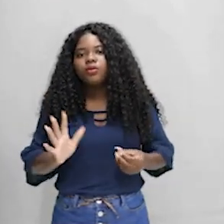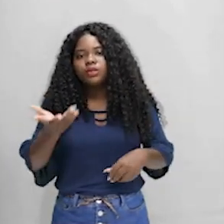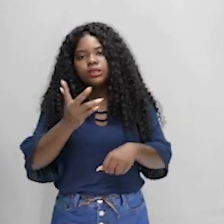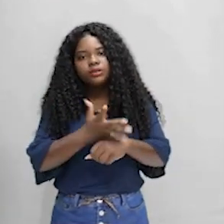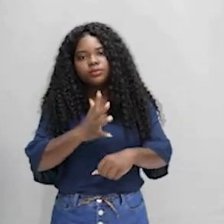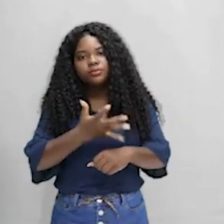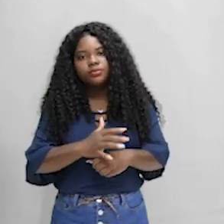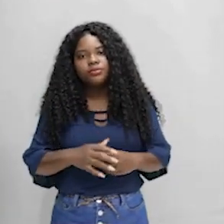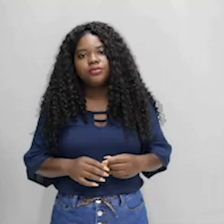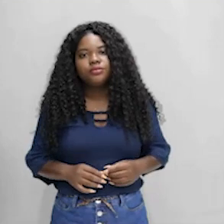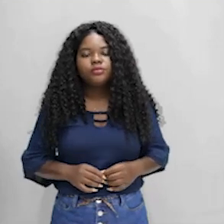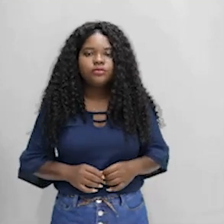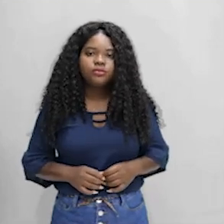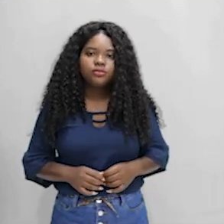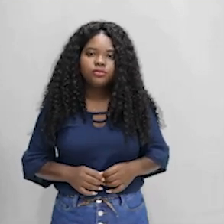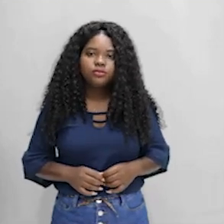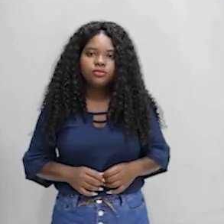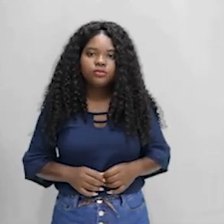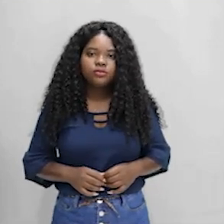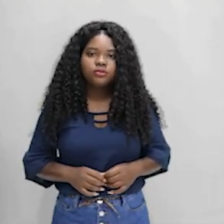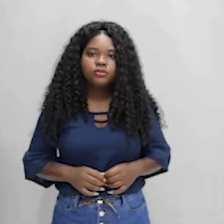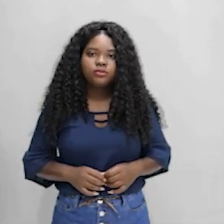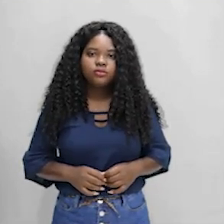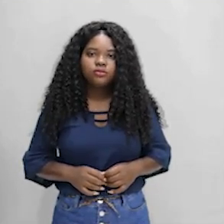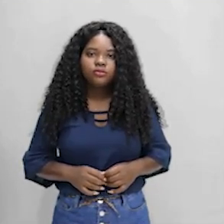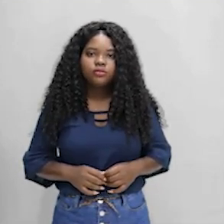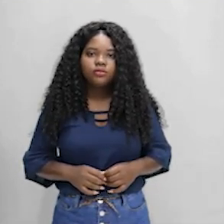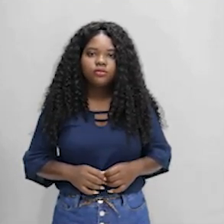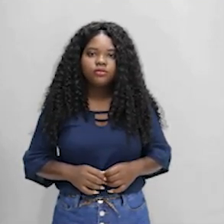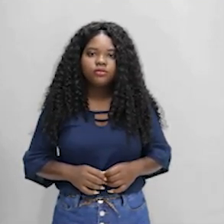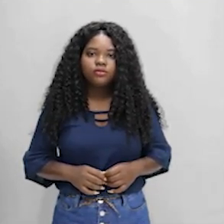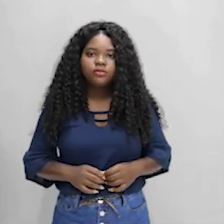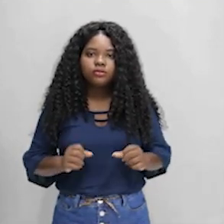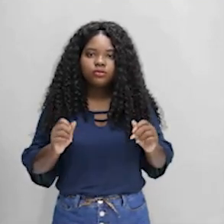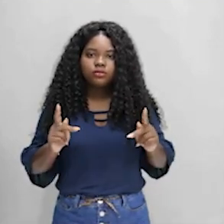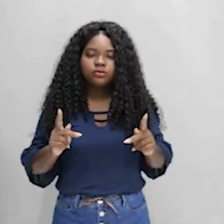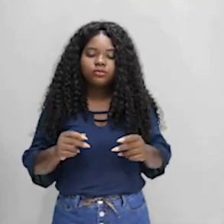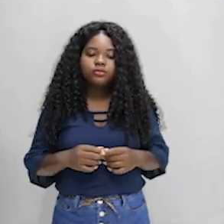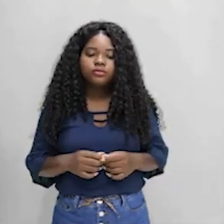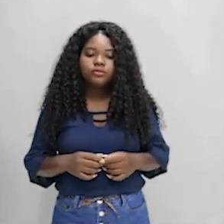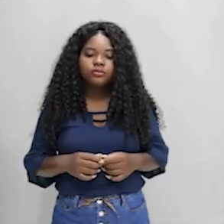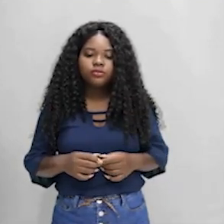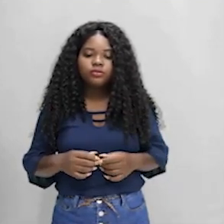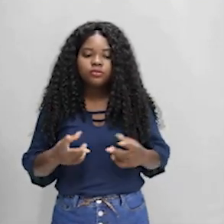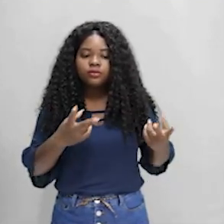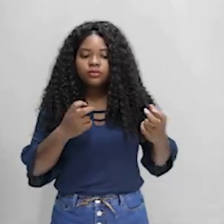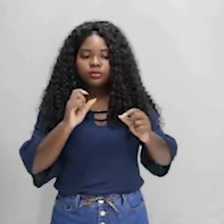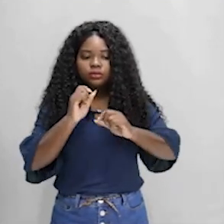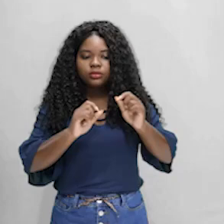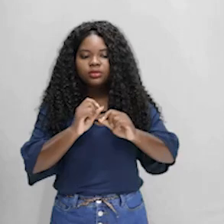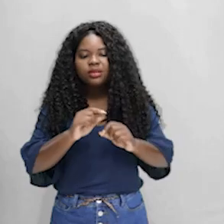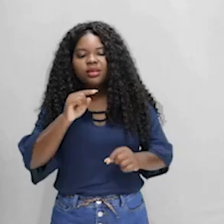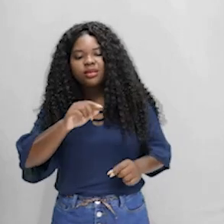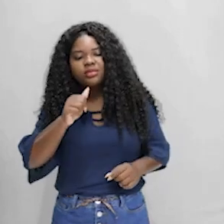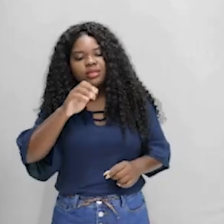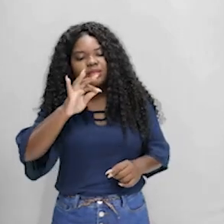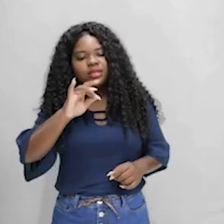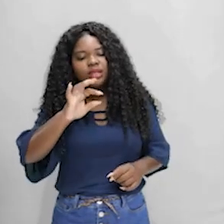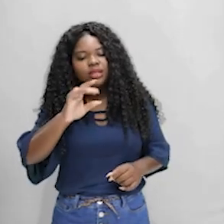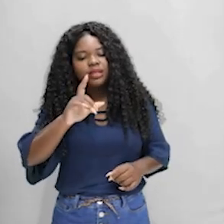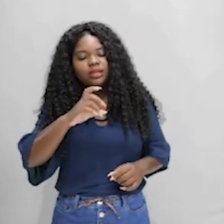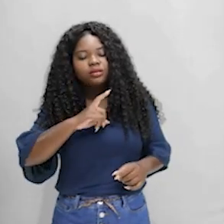passam ali a dar uma baixada, vão dando uma reduzida ali gradual, tá certo? Visando com que esse atleta mais uma vez não tenha o